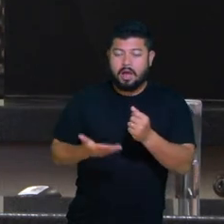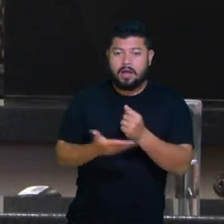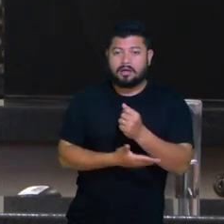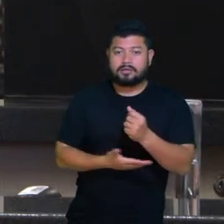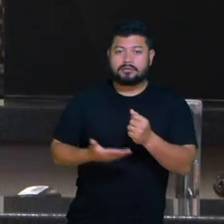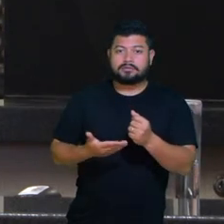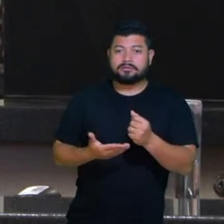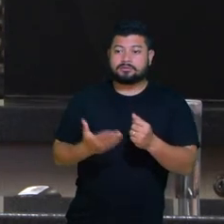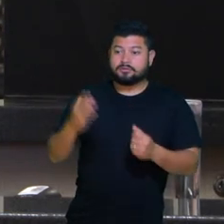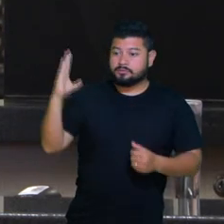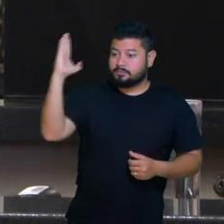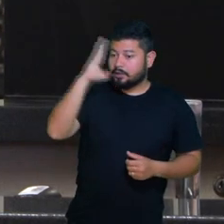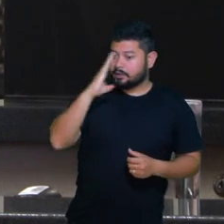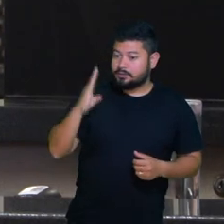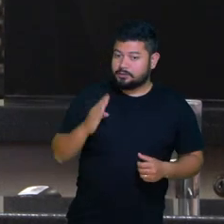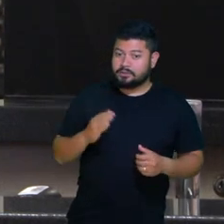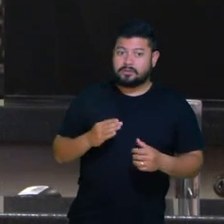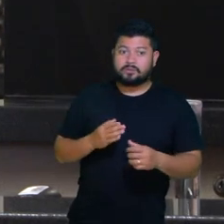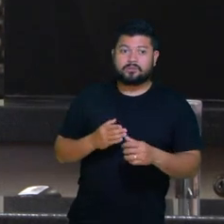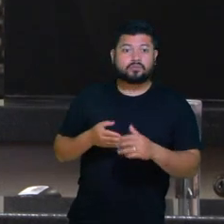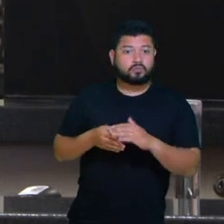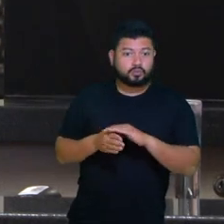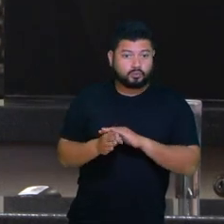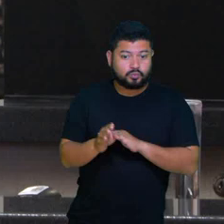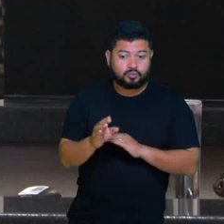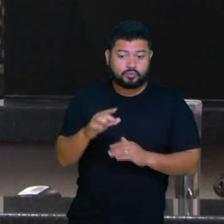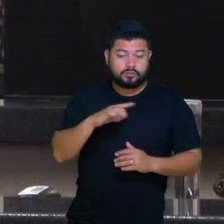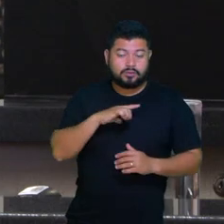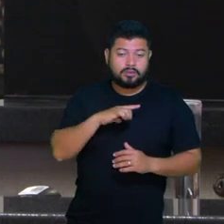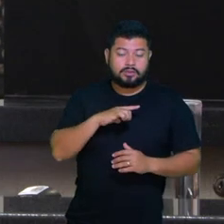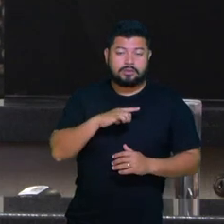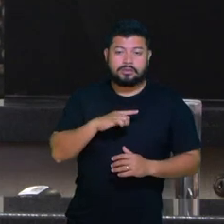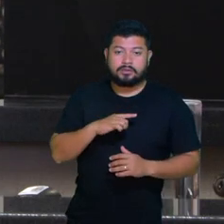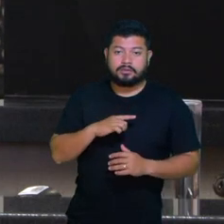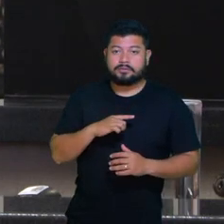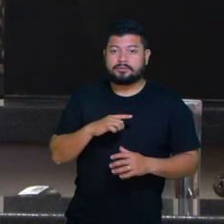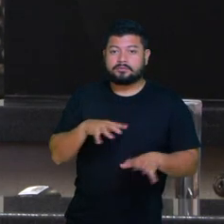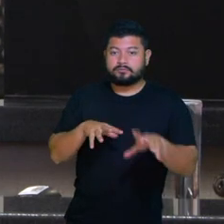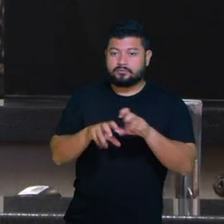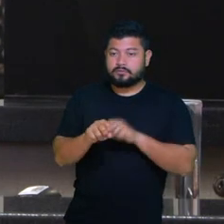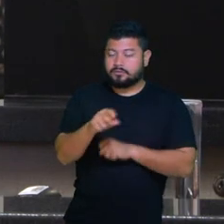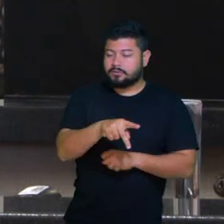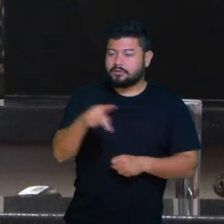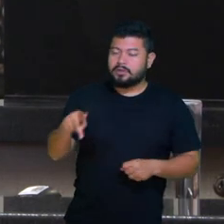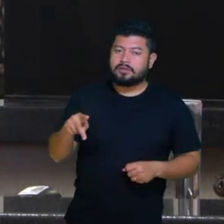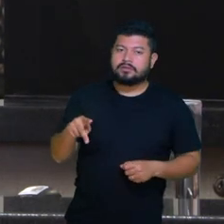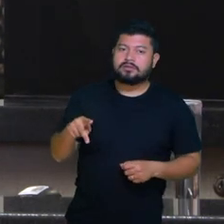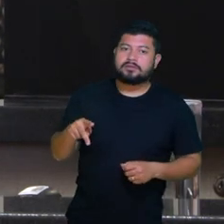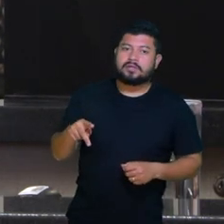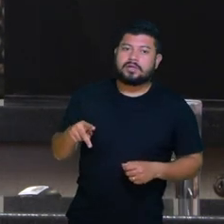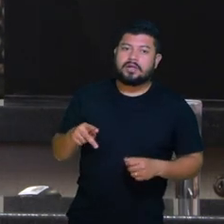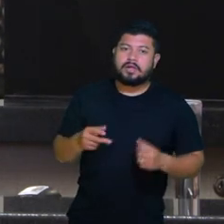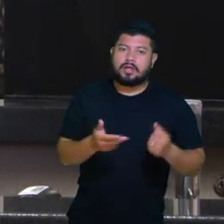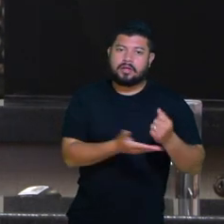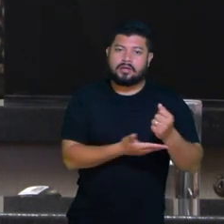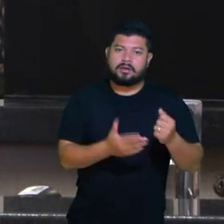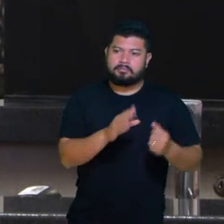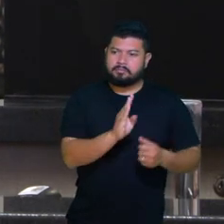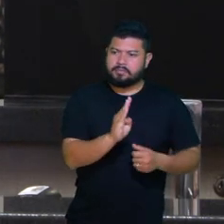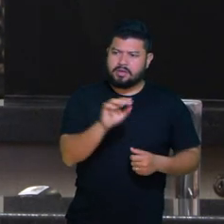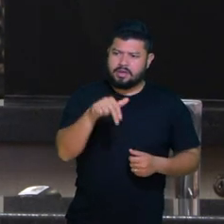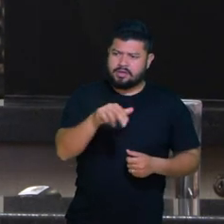professores tá que que é essa base comum tem nada a ver com a bncc